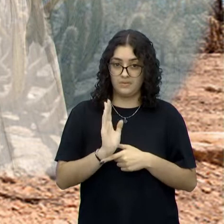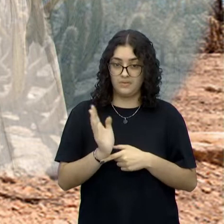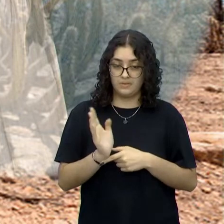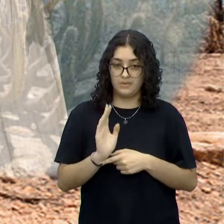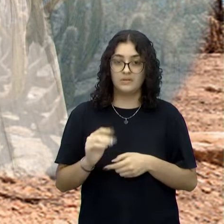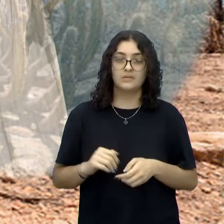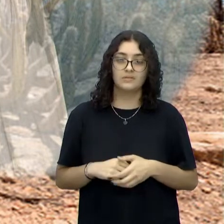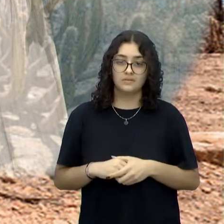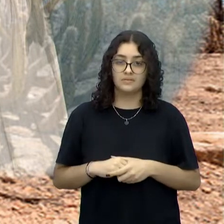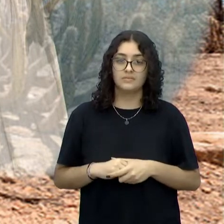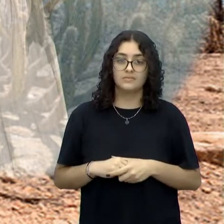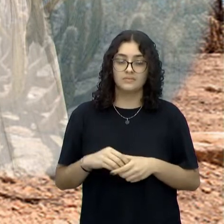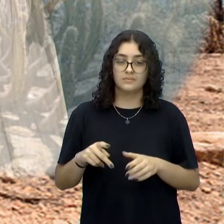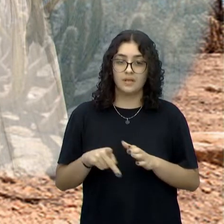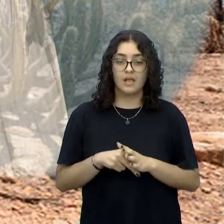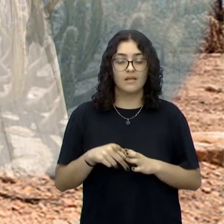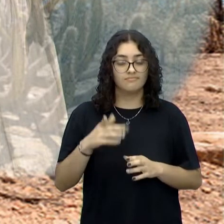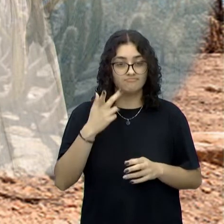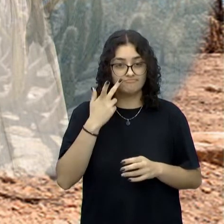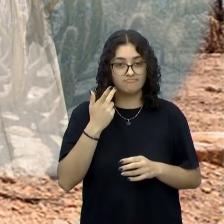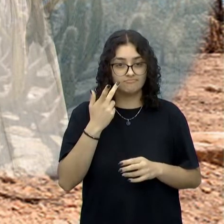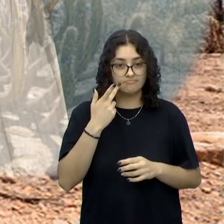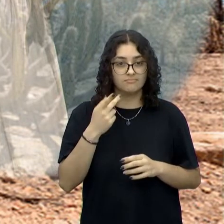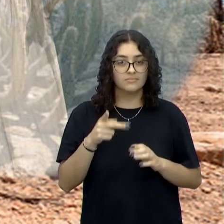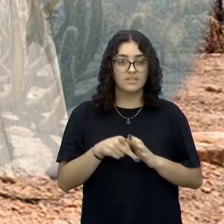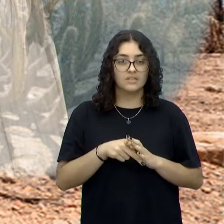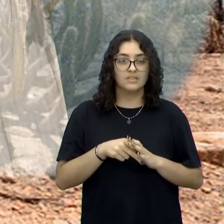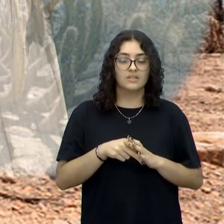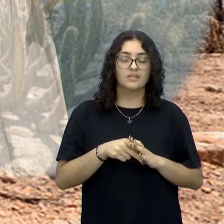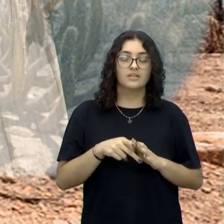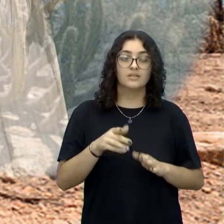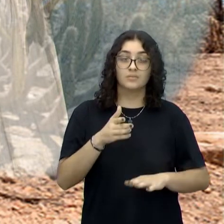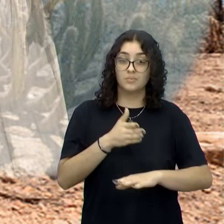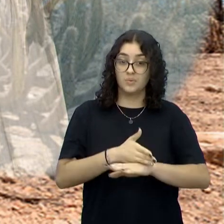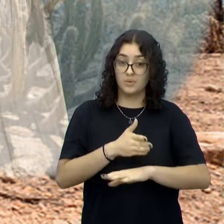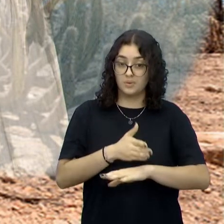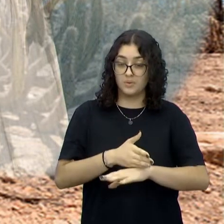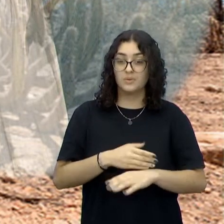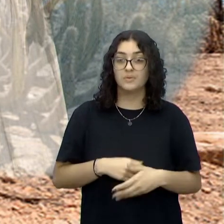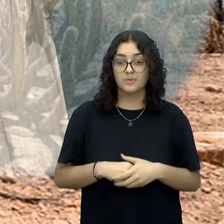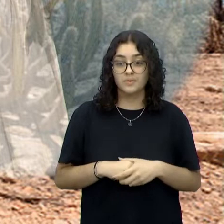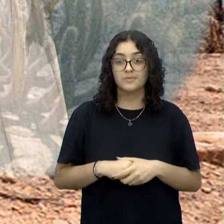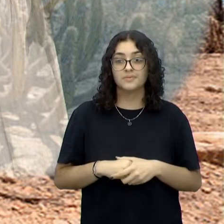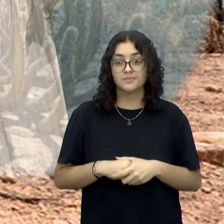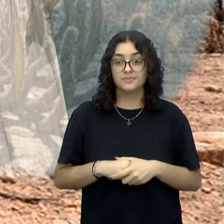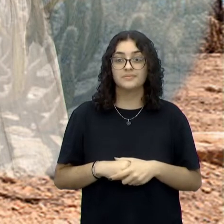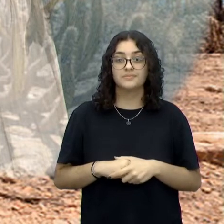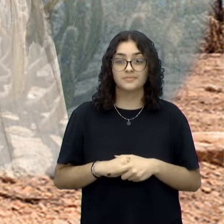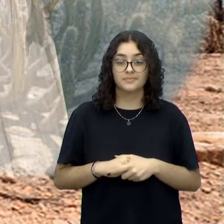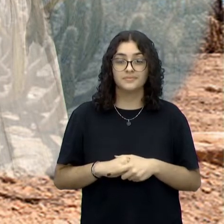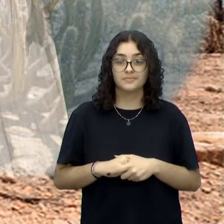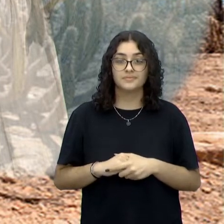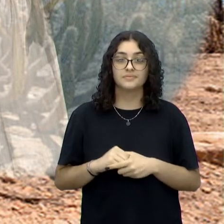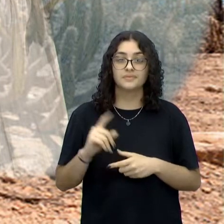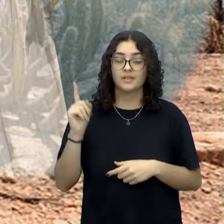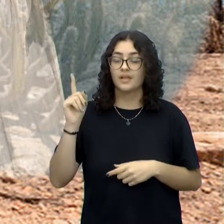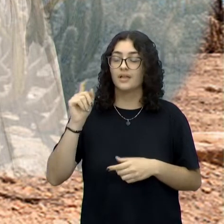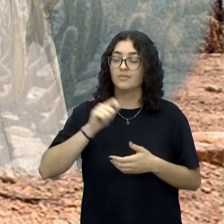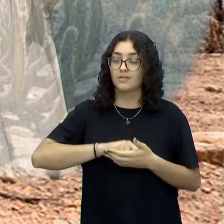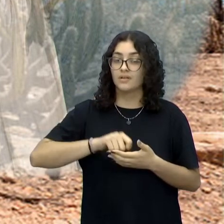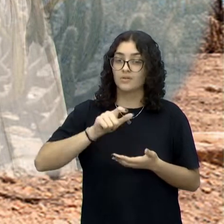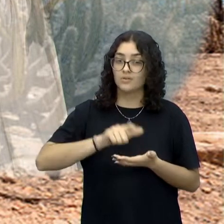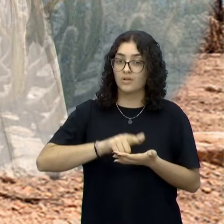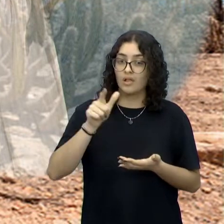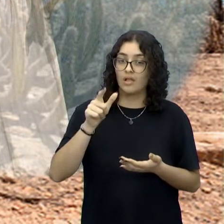Euclides da Cunha, que é uma obra clássica do pré-modernismo, né? Nacional, tudo. Euclides da Cunha era um jornalista do estado de São Paulo, para quem